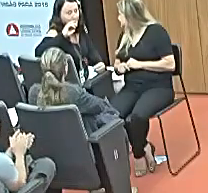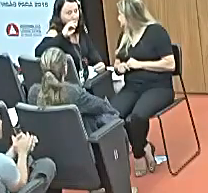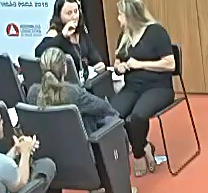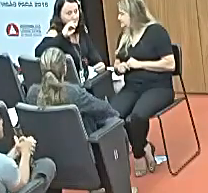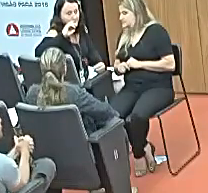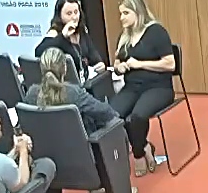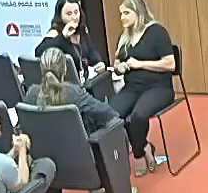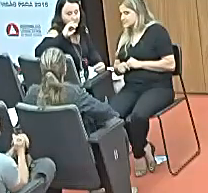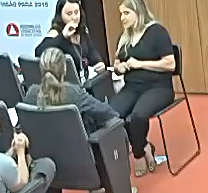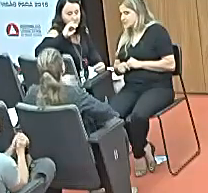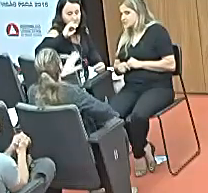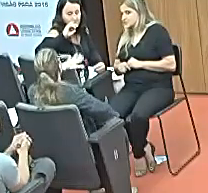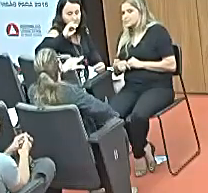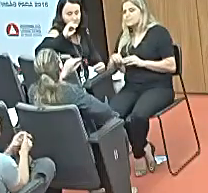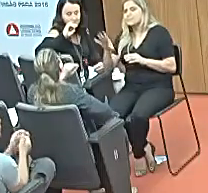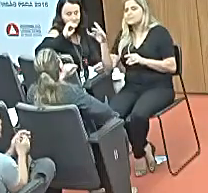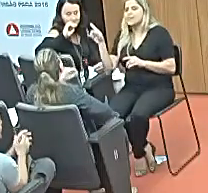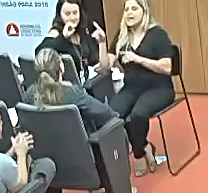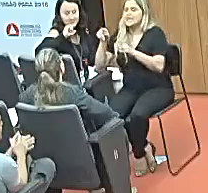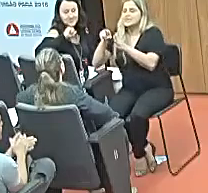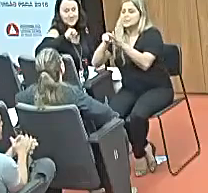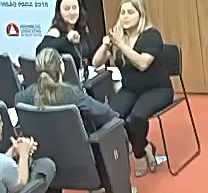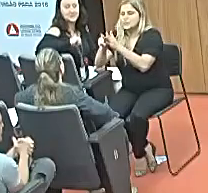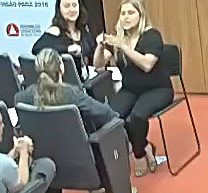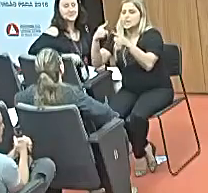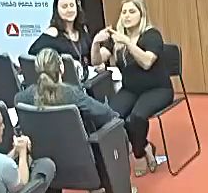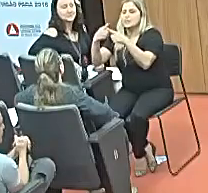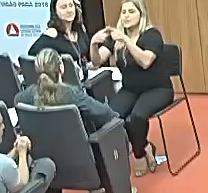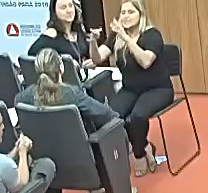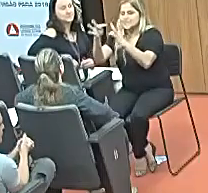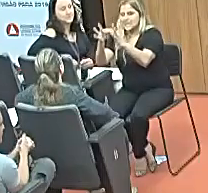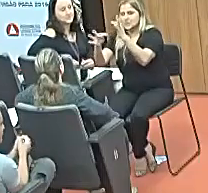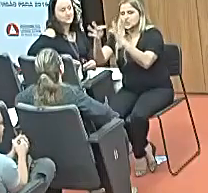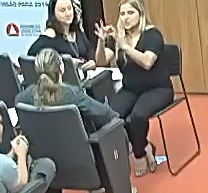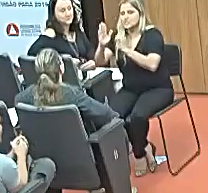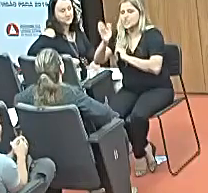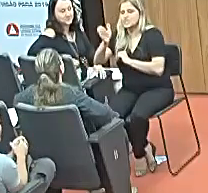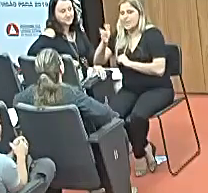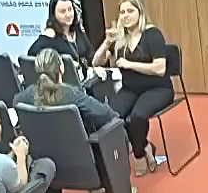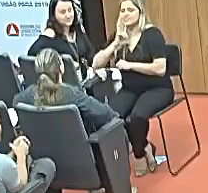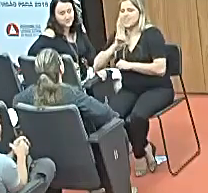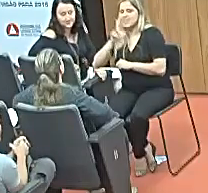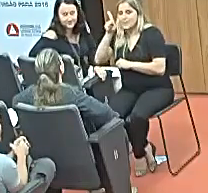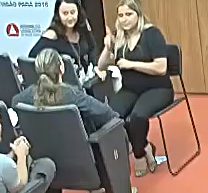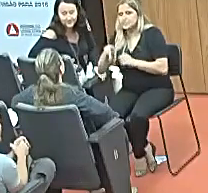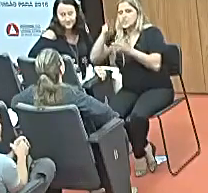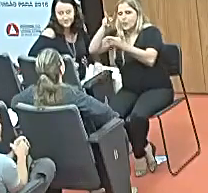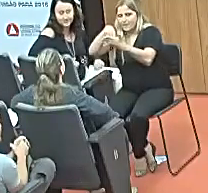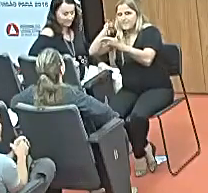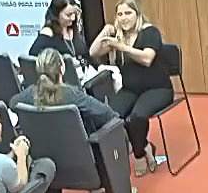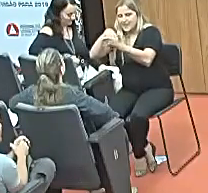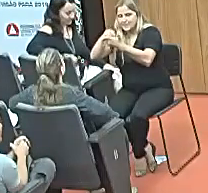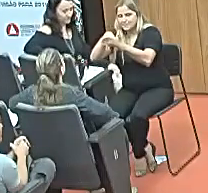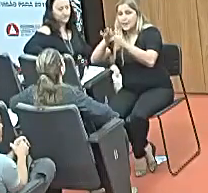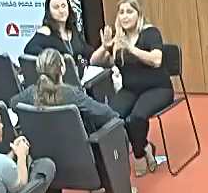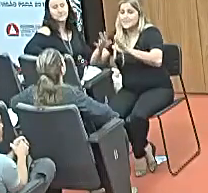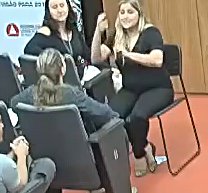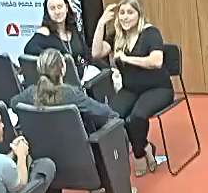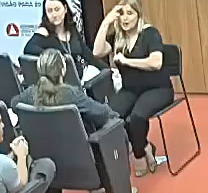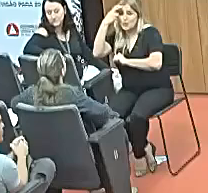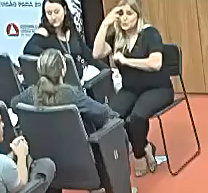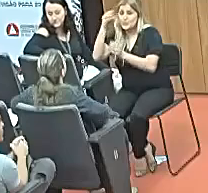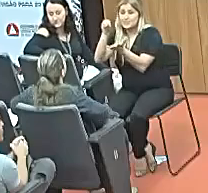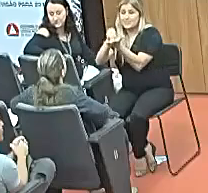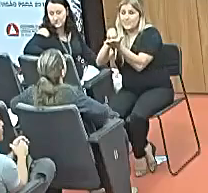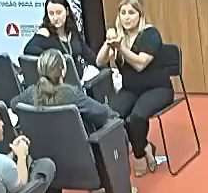15º ano assim como papá parlamento jovem chegou também à sua 15ª edição que a